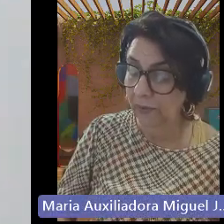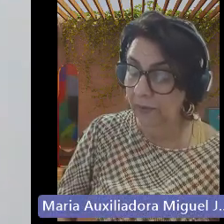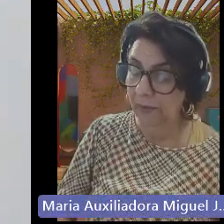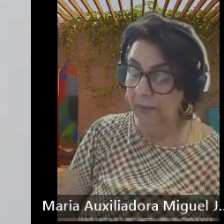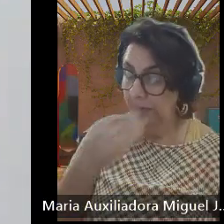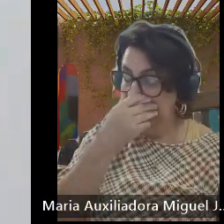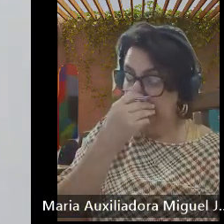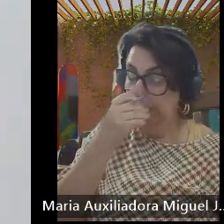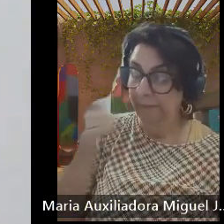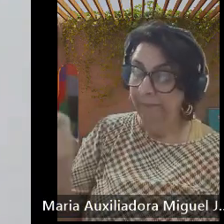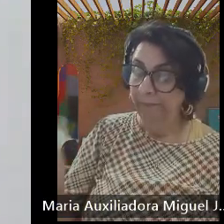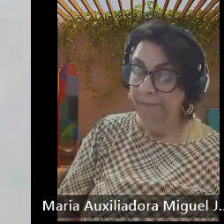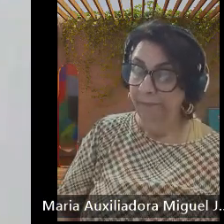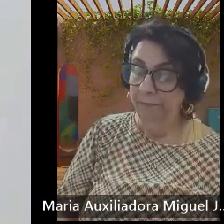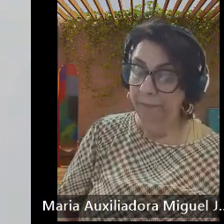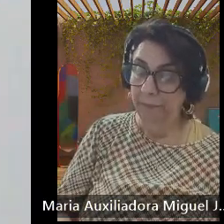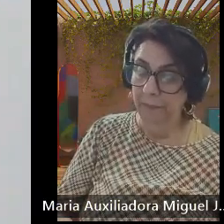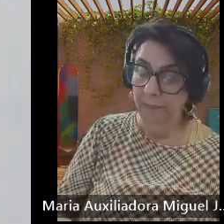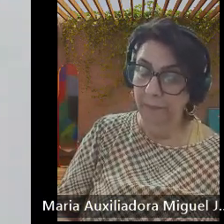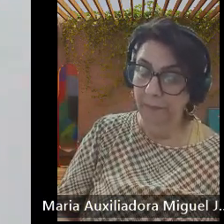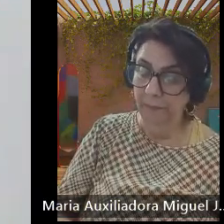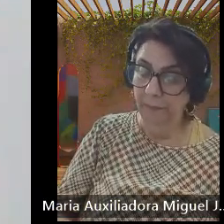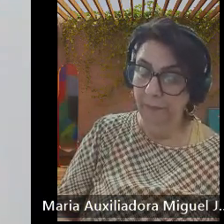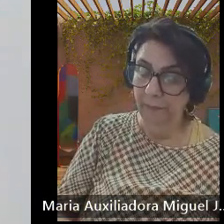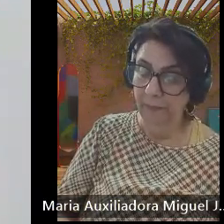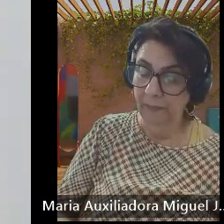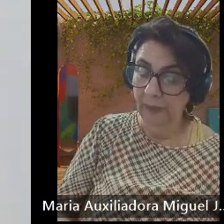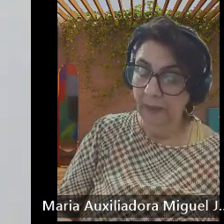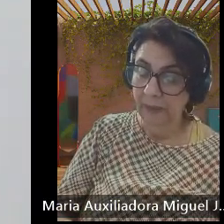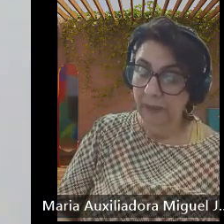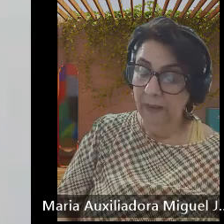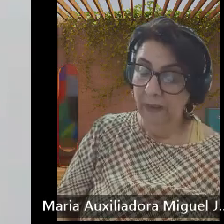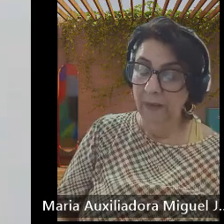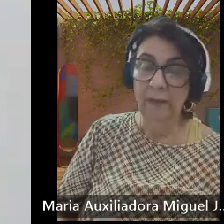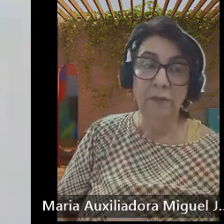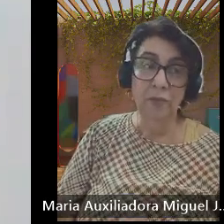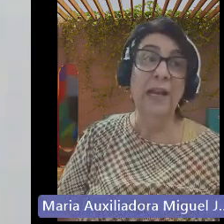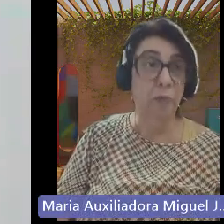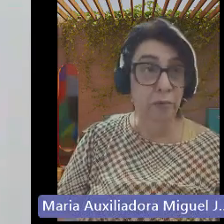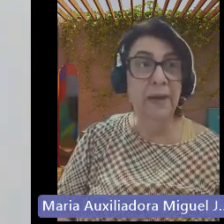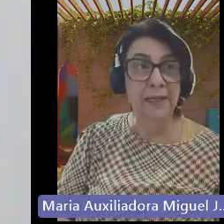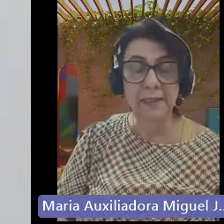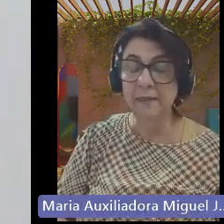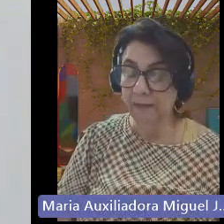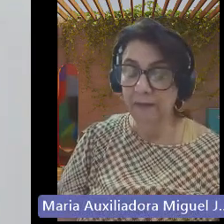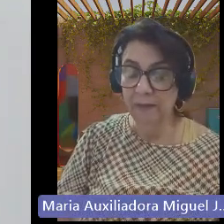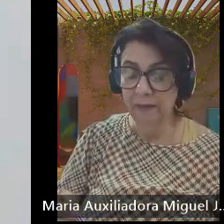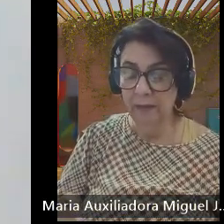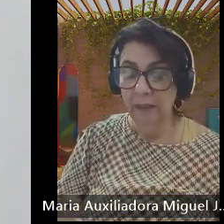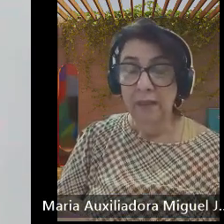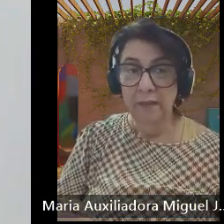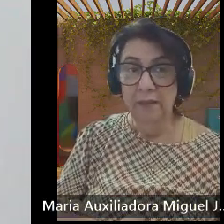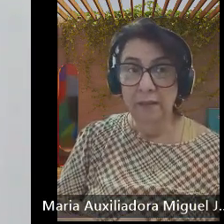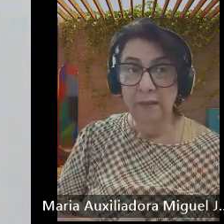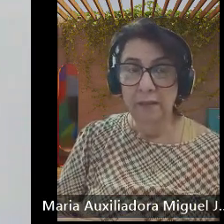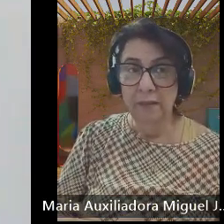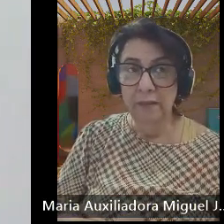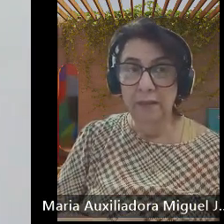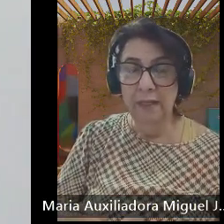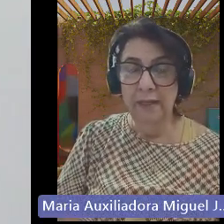Isso. Então, tentar não copiar, mas a gente vai usar como base, porque realmente algo Tá com muito base. novo para a gente